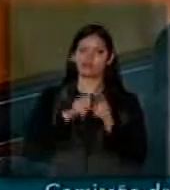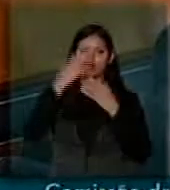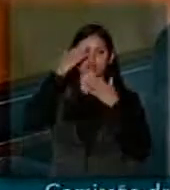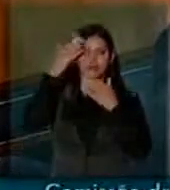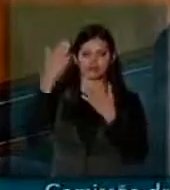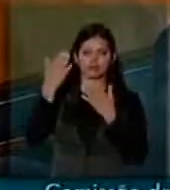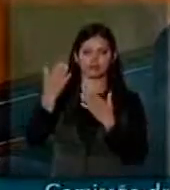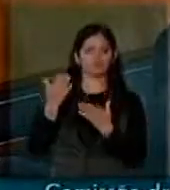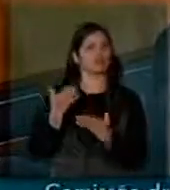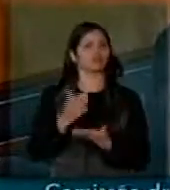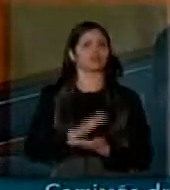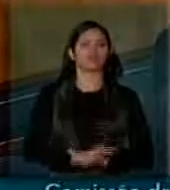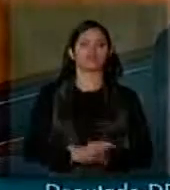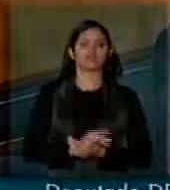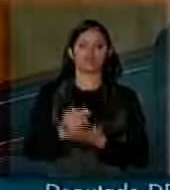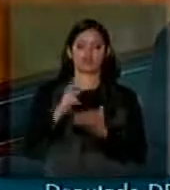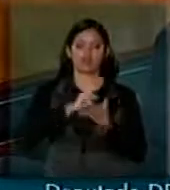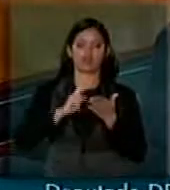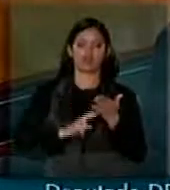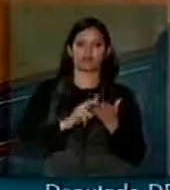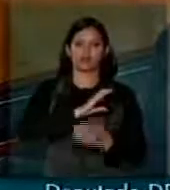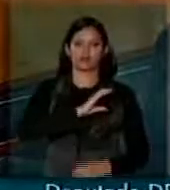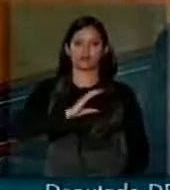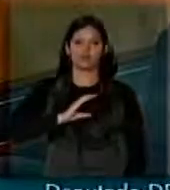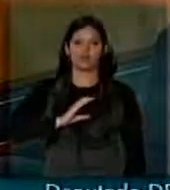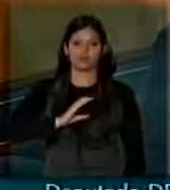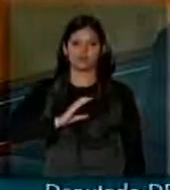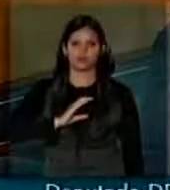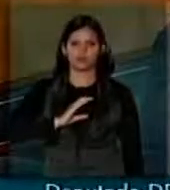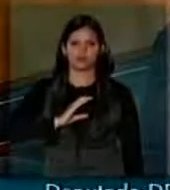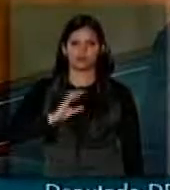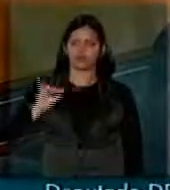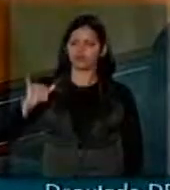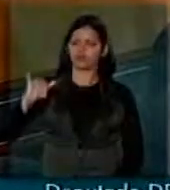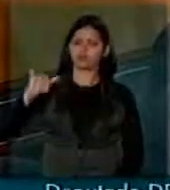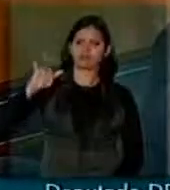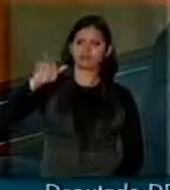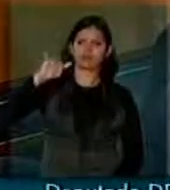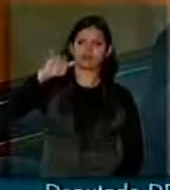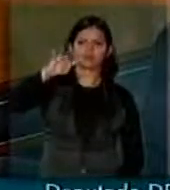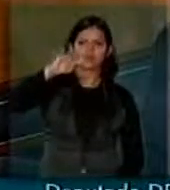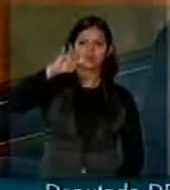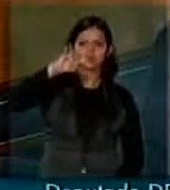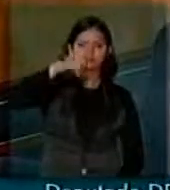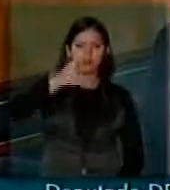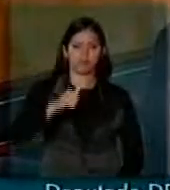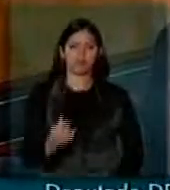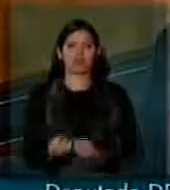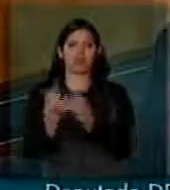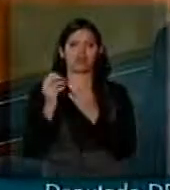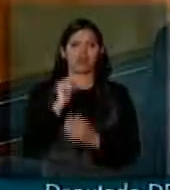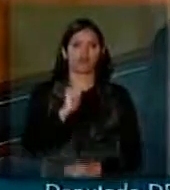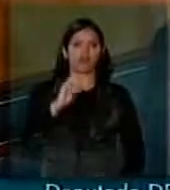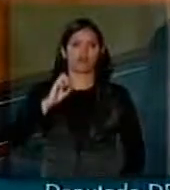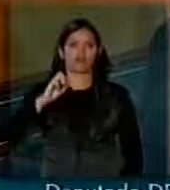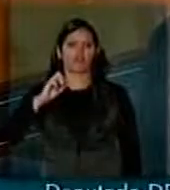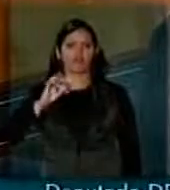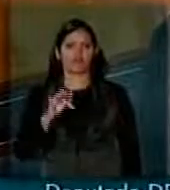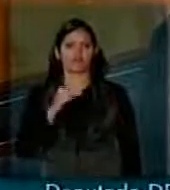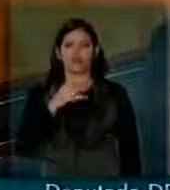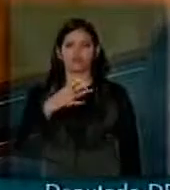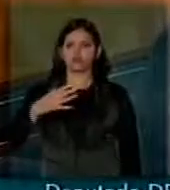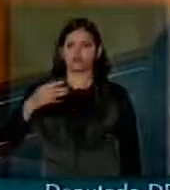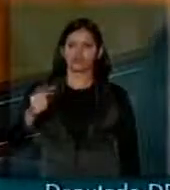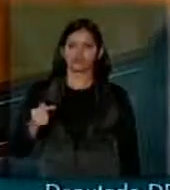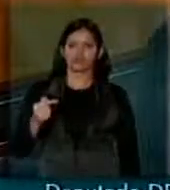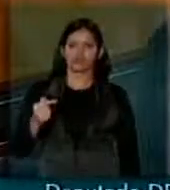que me toca em ser relator desse acidente no AF-447. E dizer que me sinto